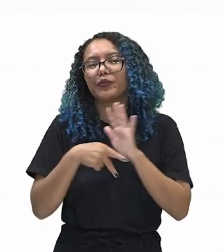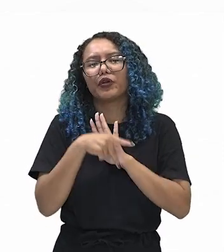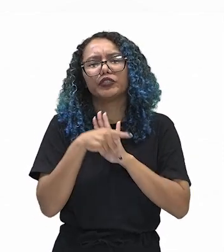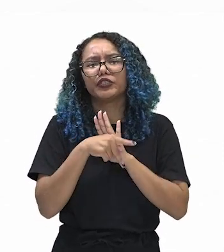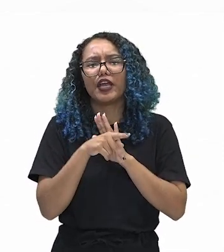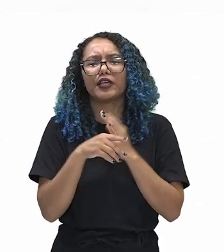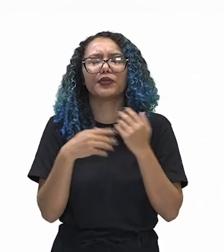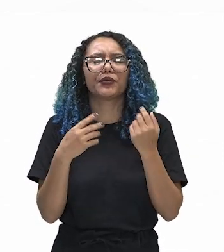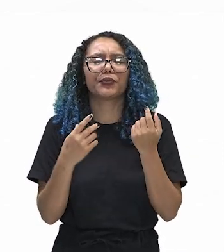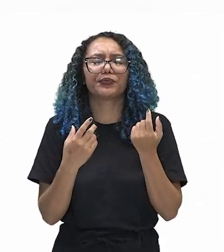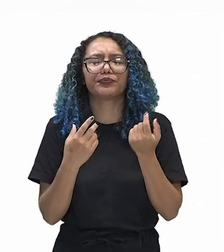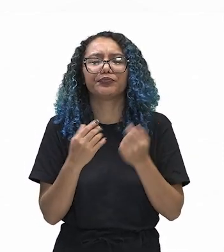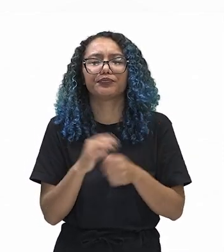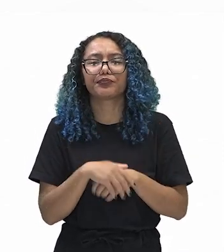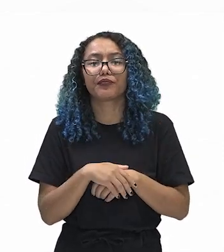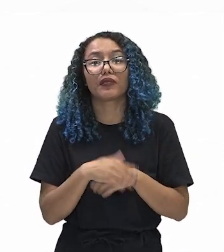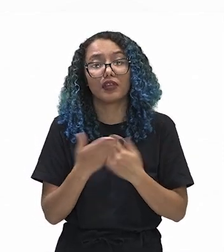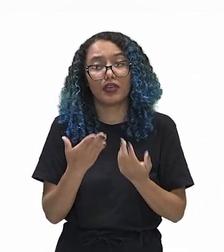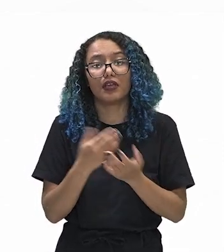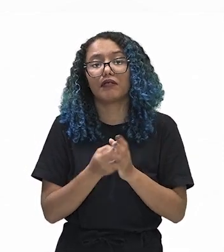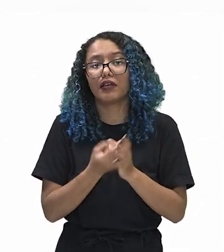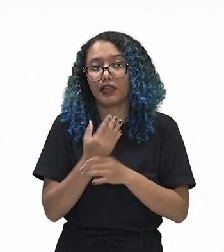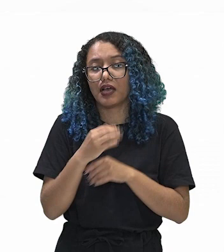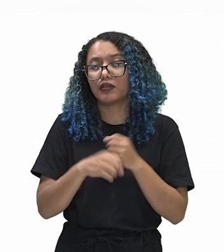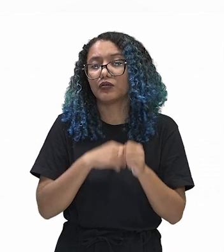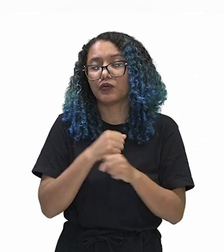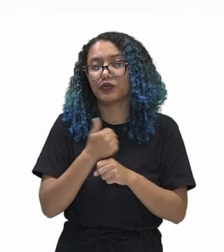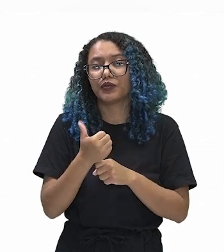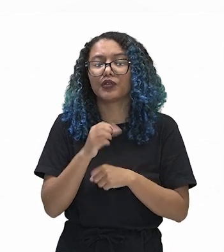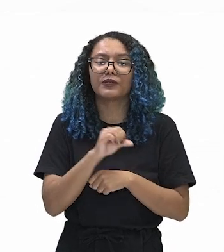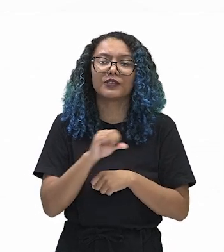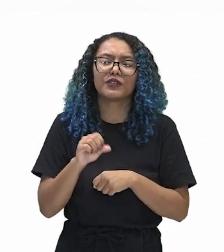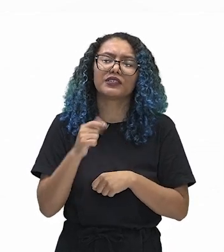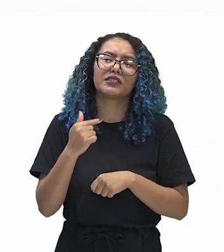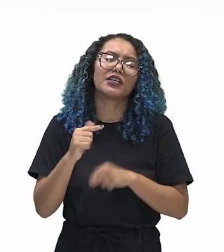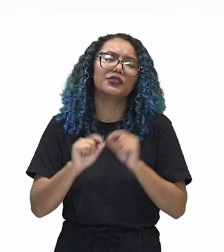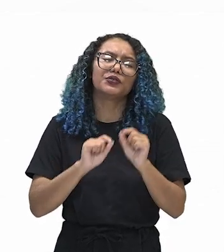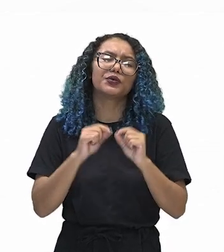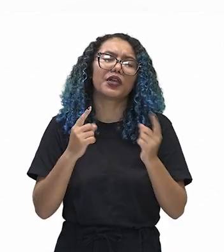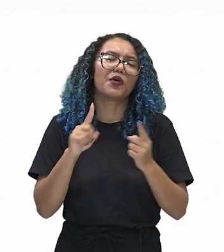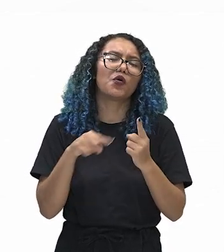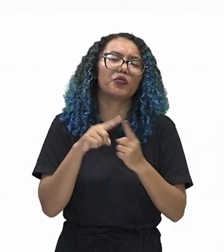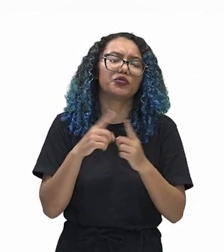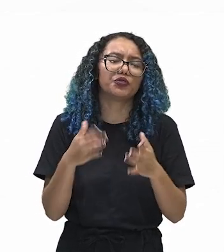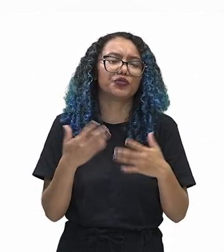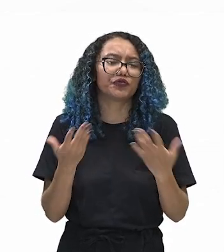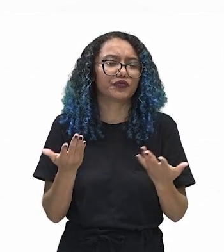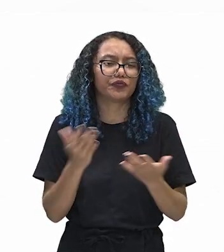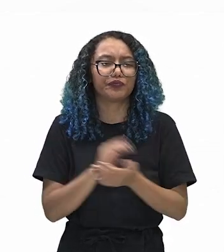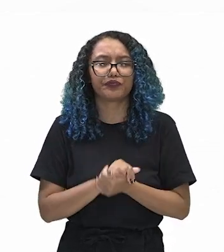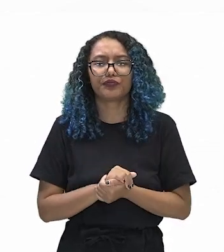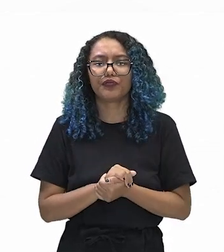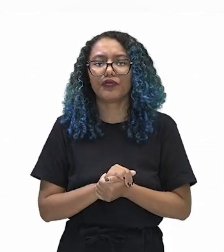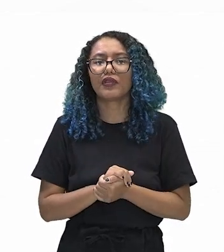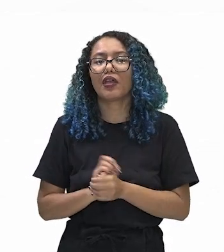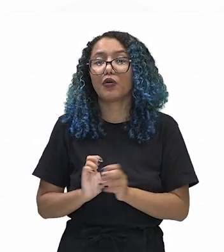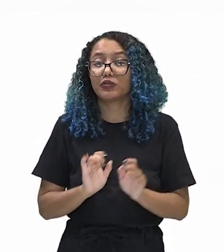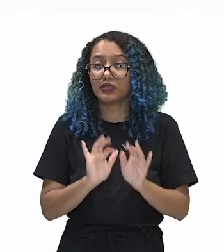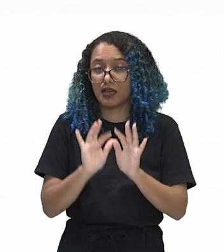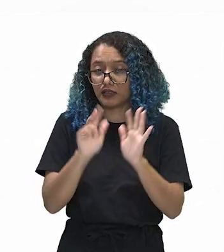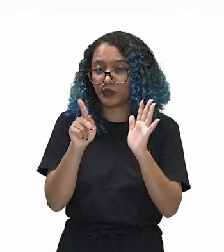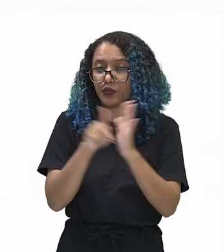que foi realizado em 1997, ele tem o objetivo de reduzir